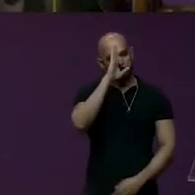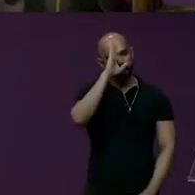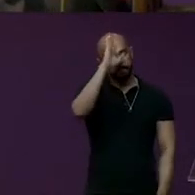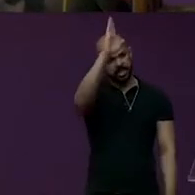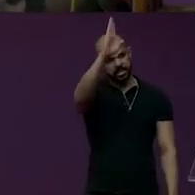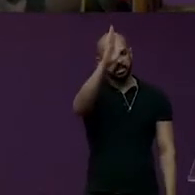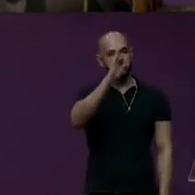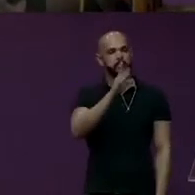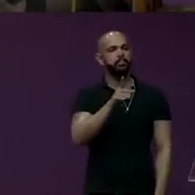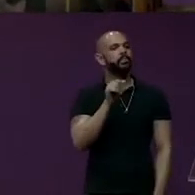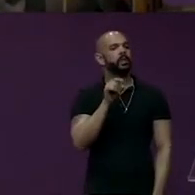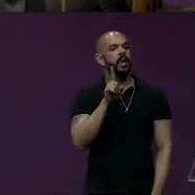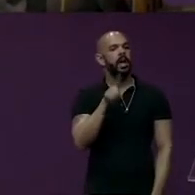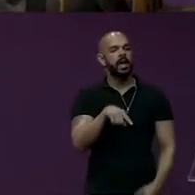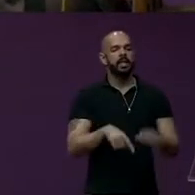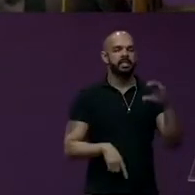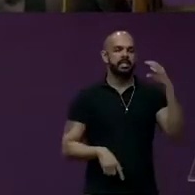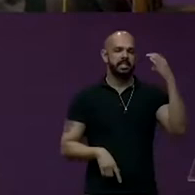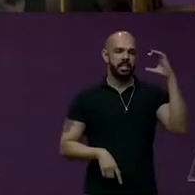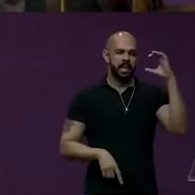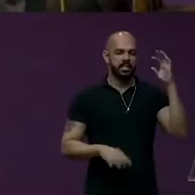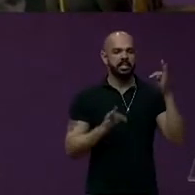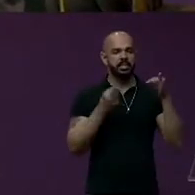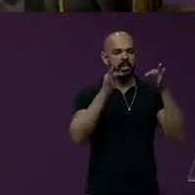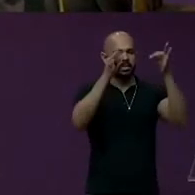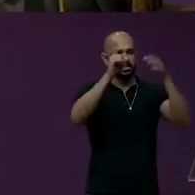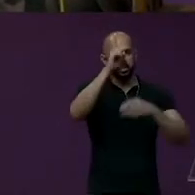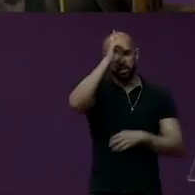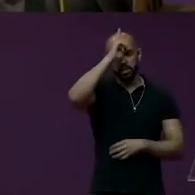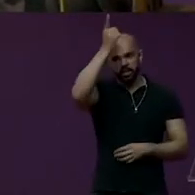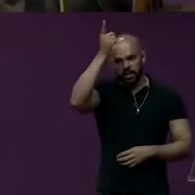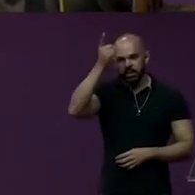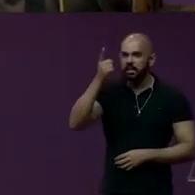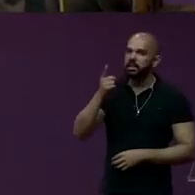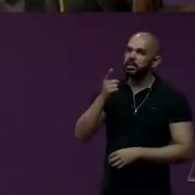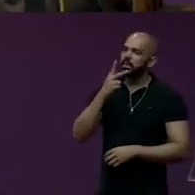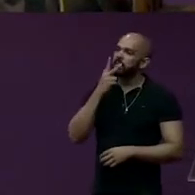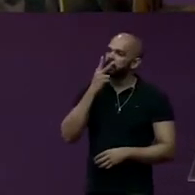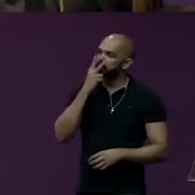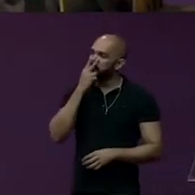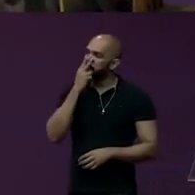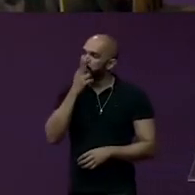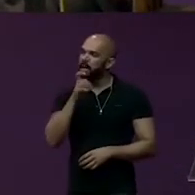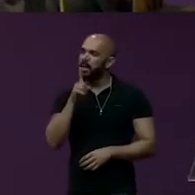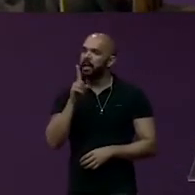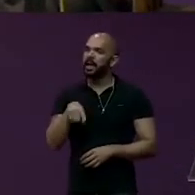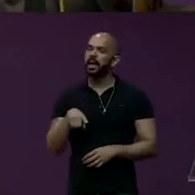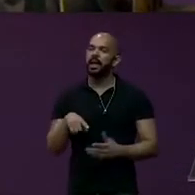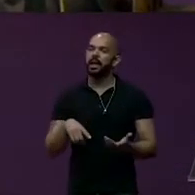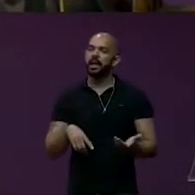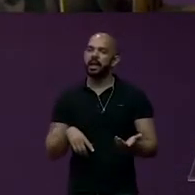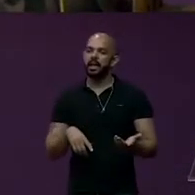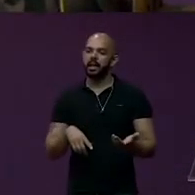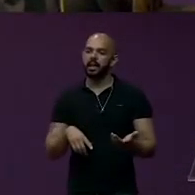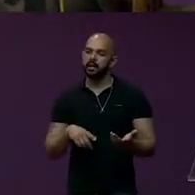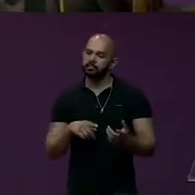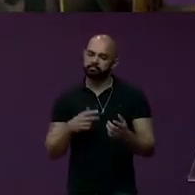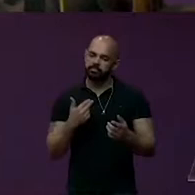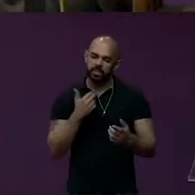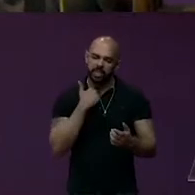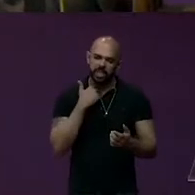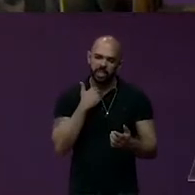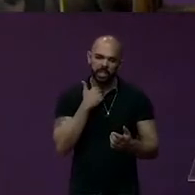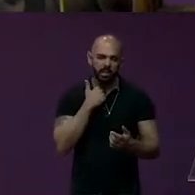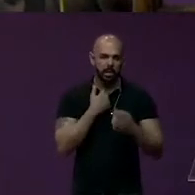como eixo, a questão da ciência, tecnologia e inovação. Então acho que, por isso eu acho que nós não